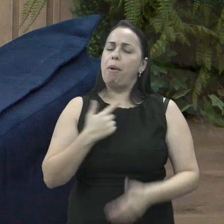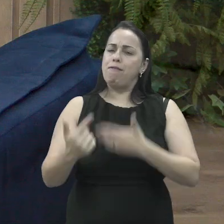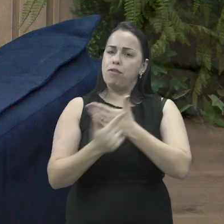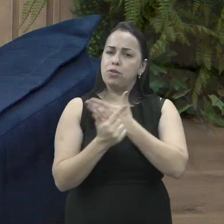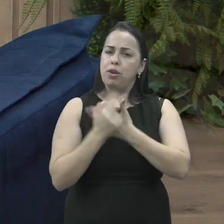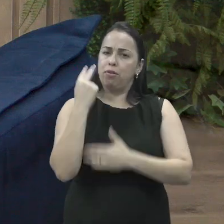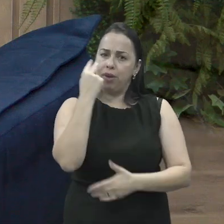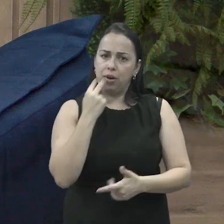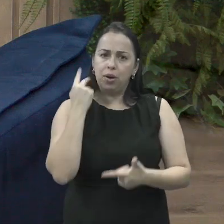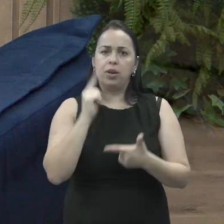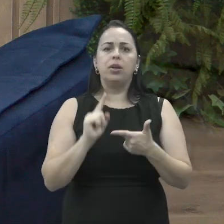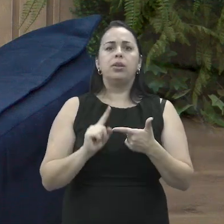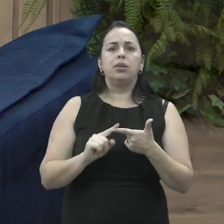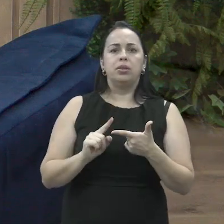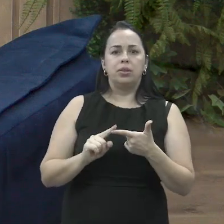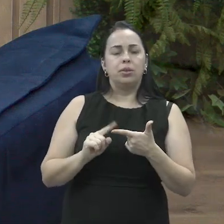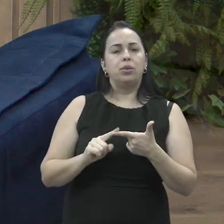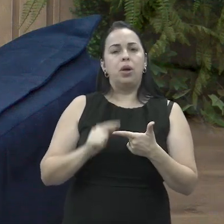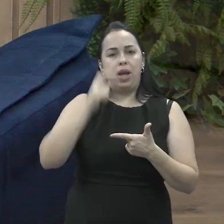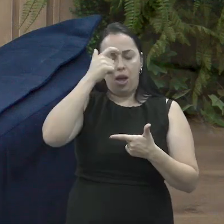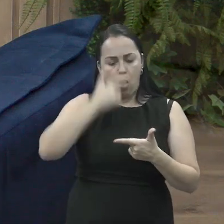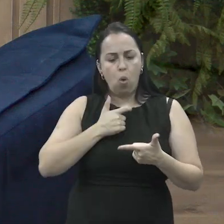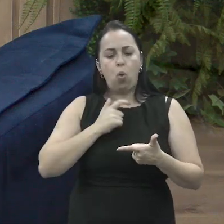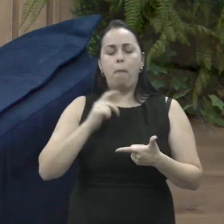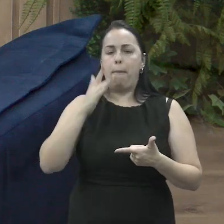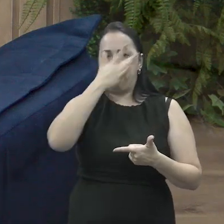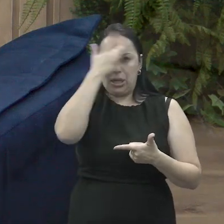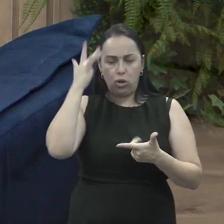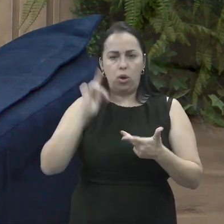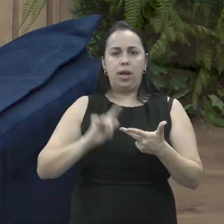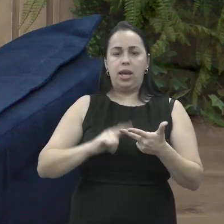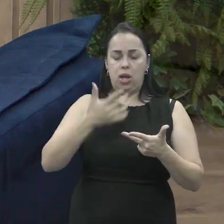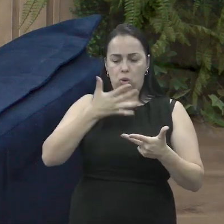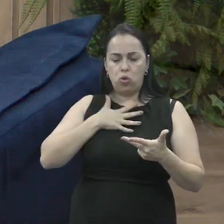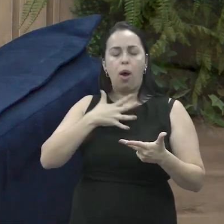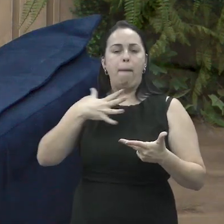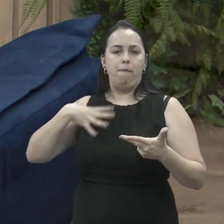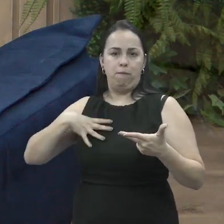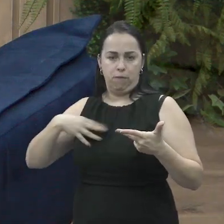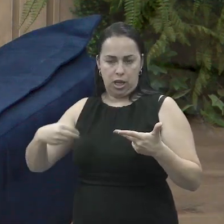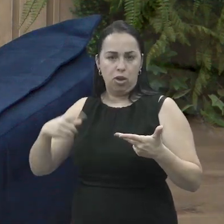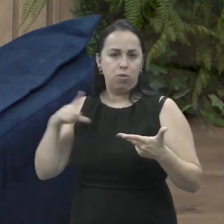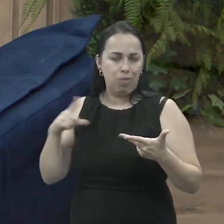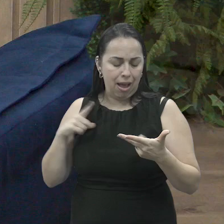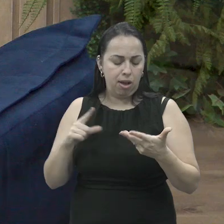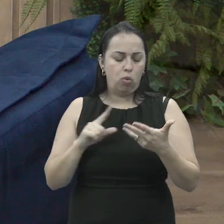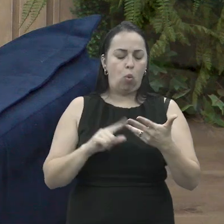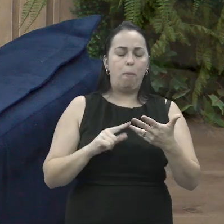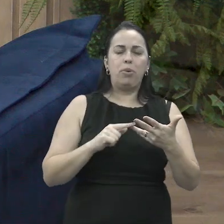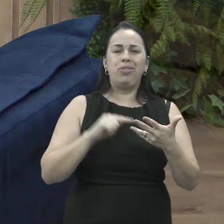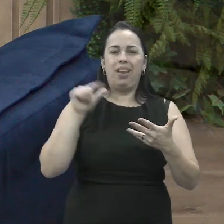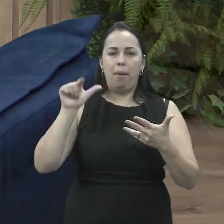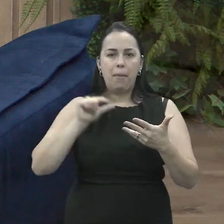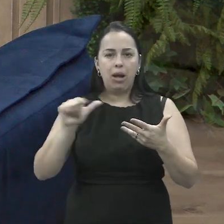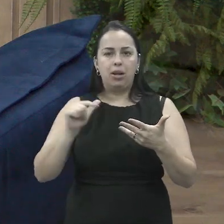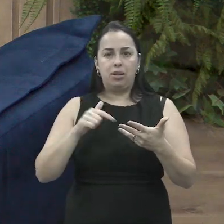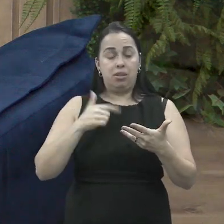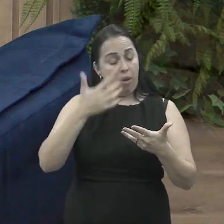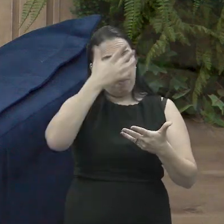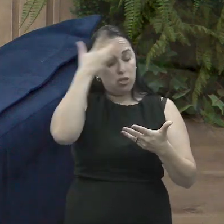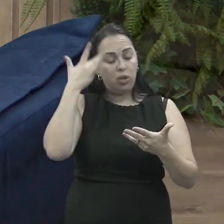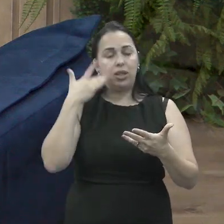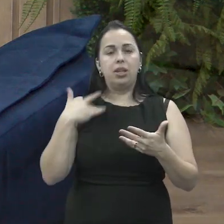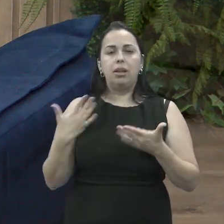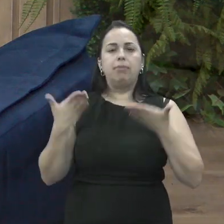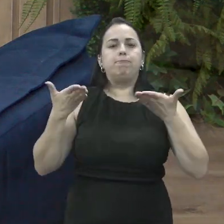como vereador, comigo como vereador, como ser humano, como pai de família, como um trabalhador, como uma